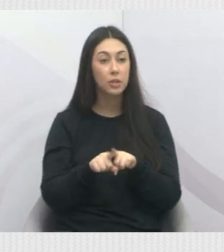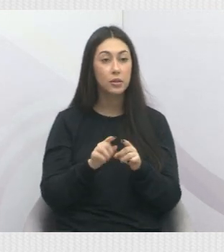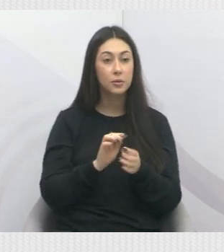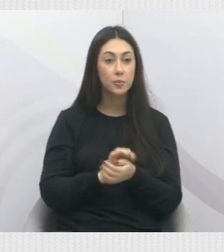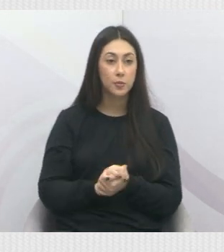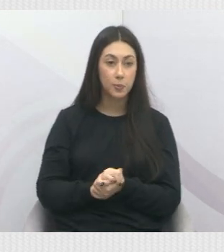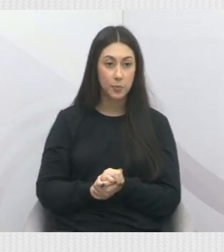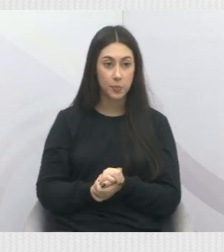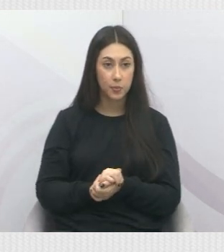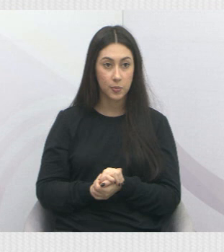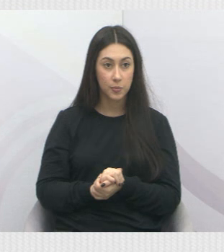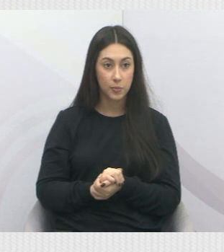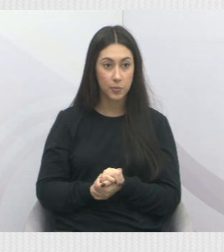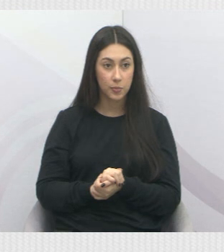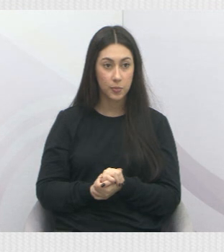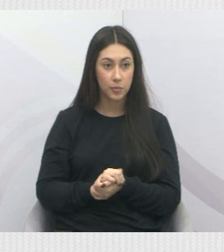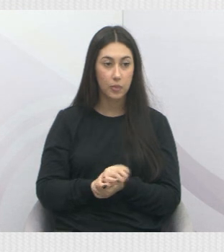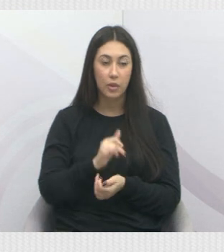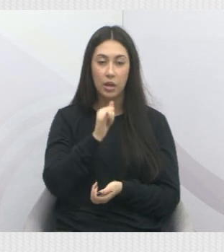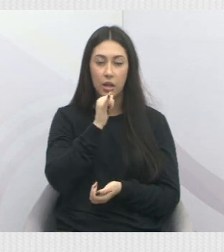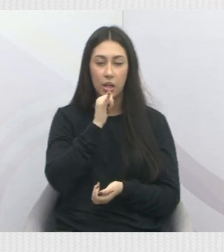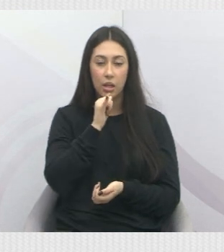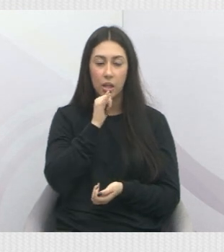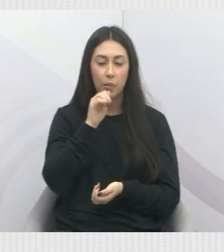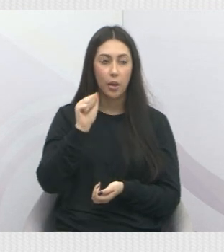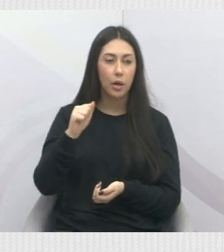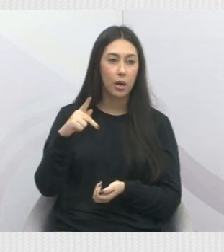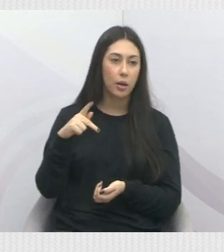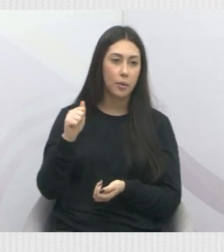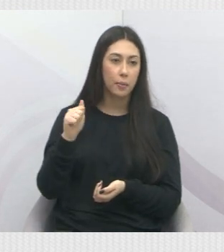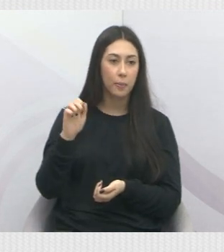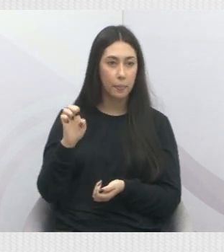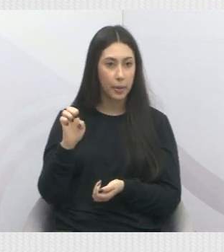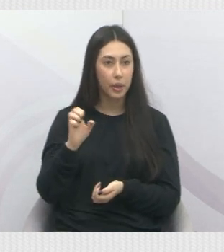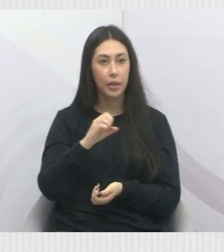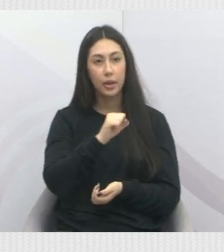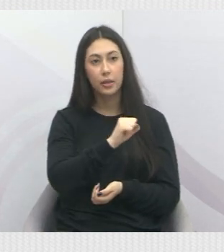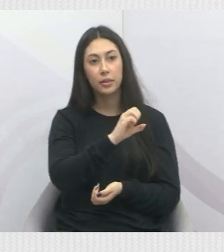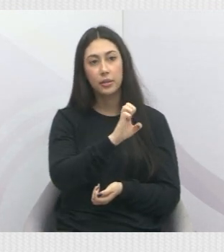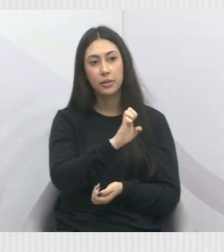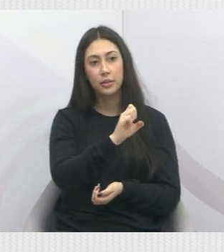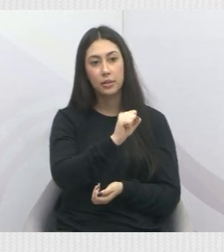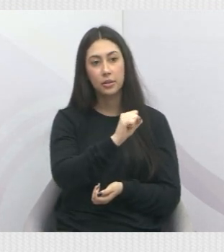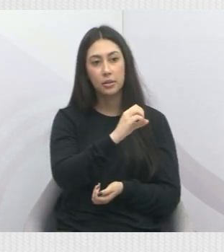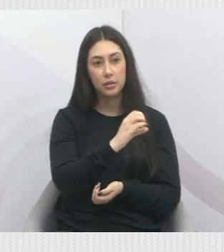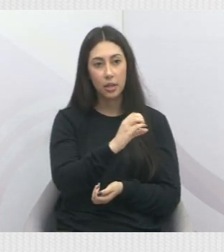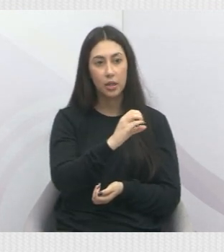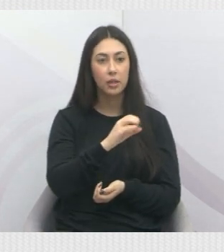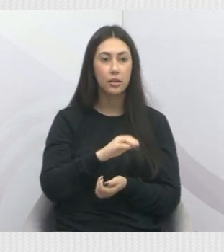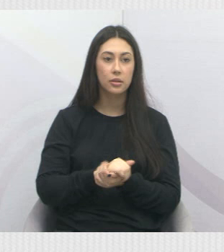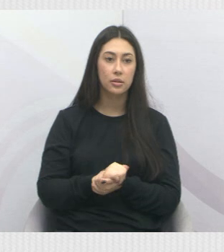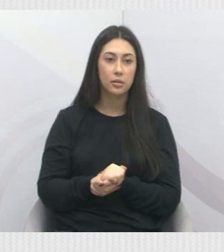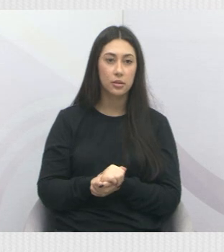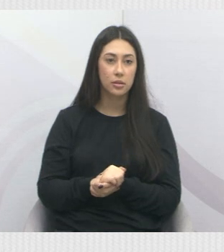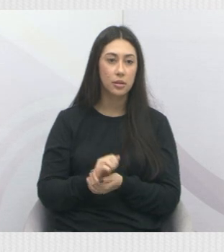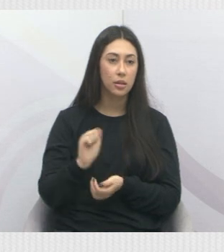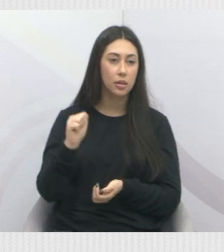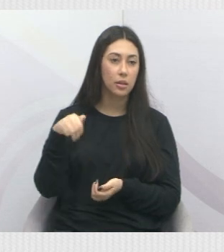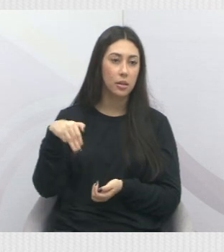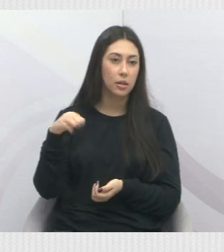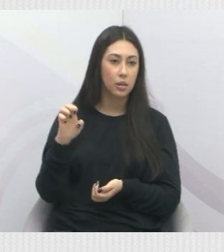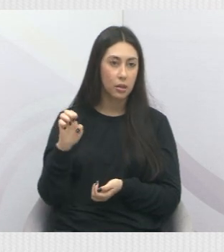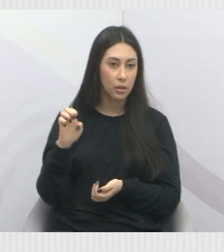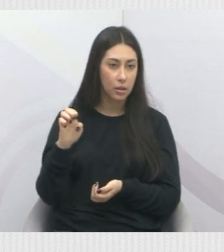Pazanese, APAI, Hospital Perola Baiton, ICESP, Hospital Darcy Vargas, Hospital